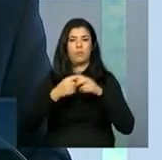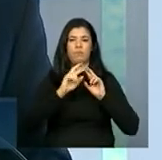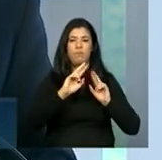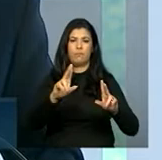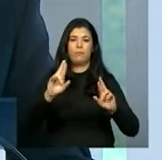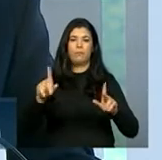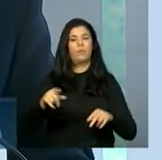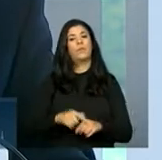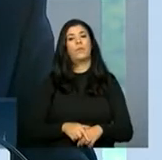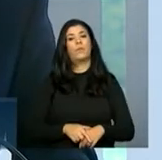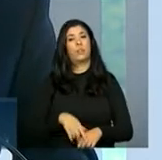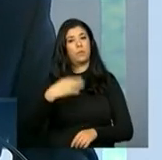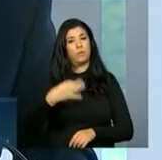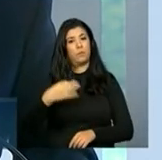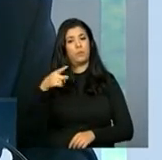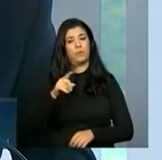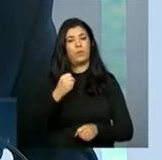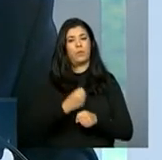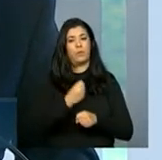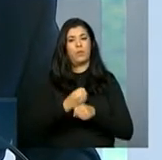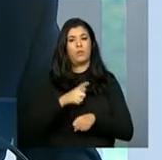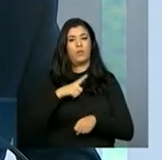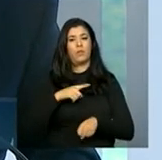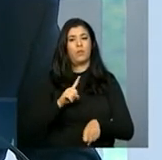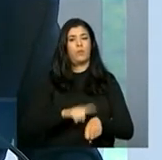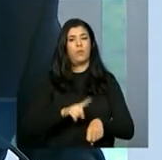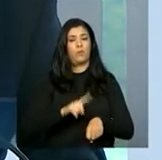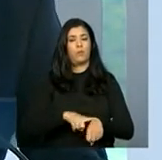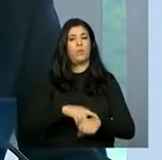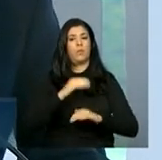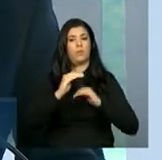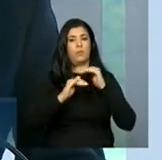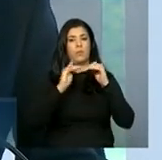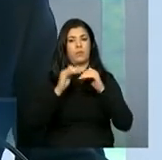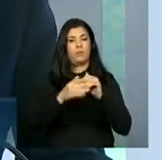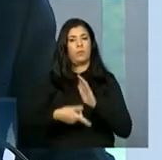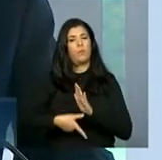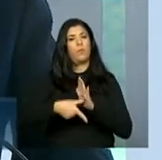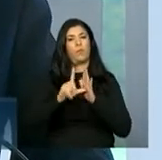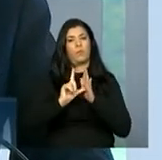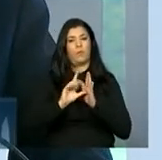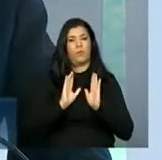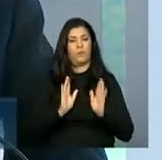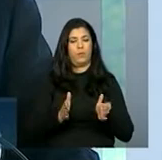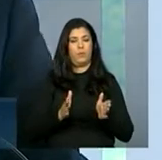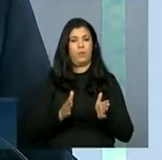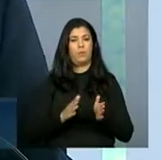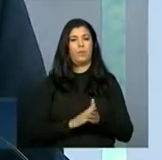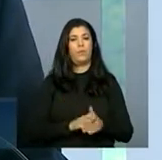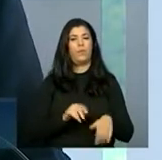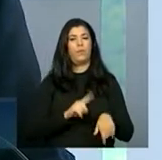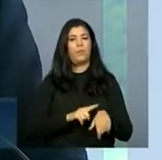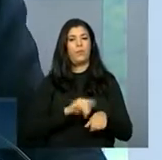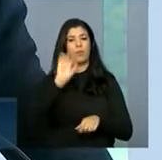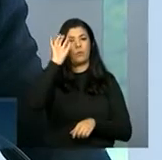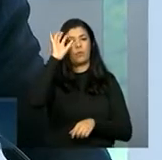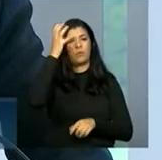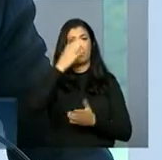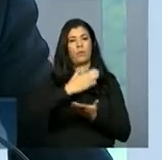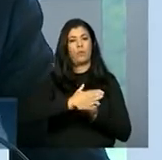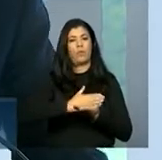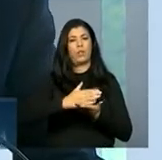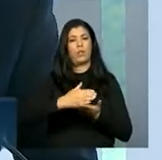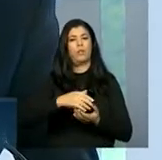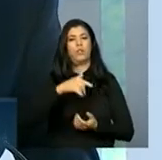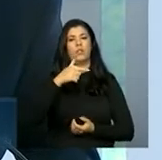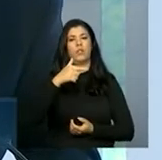Com certeza ela terá um prazo que Muito provavelmente será antecipado a previsão dela é para o